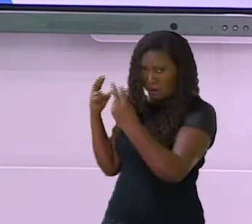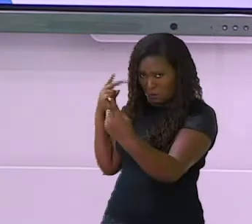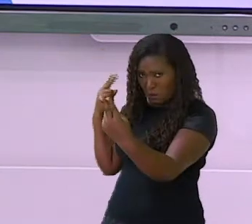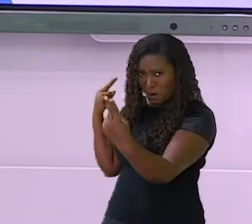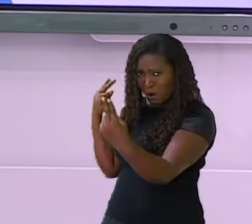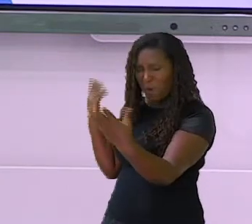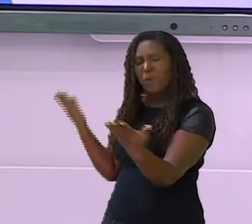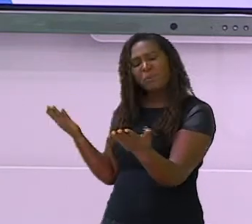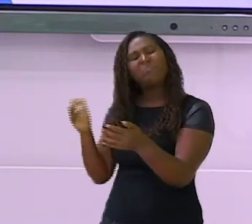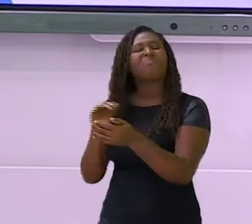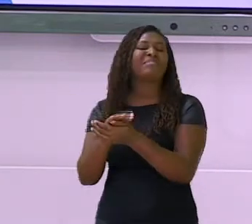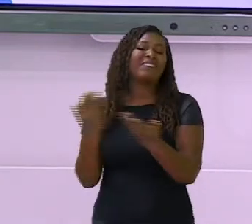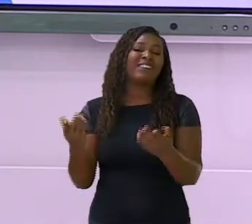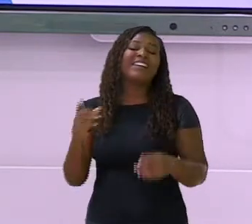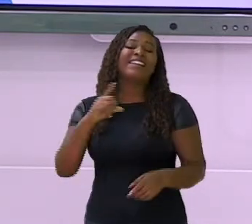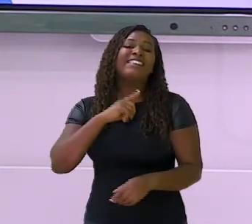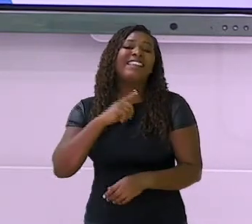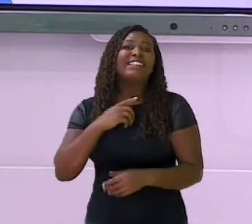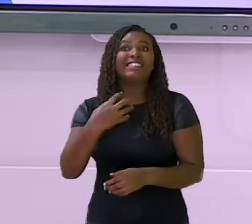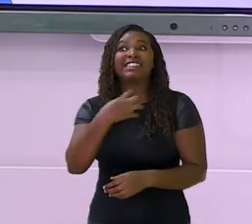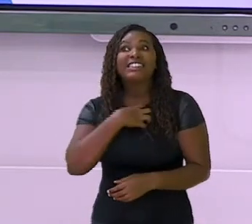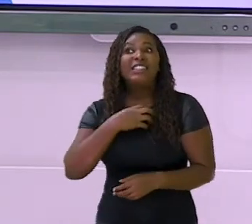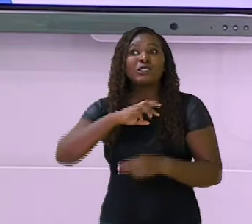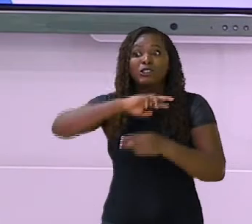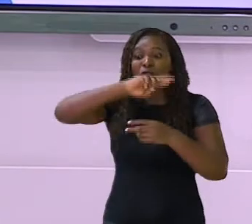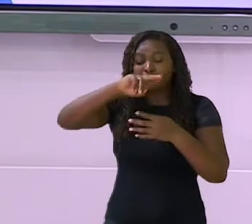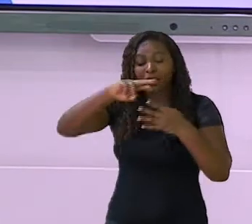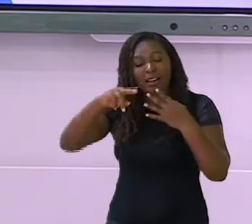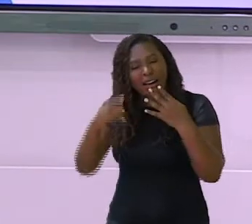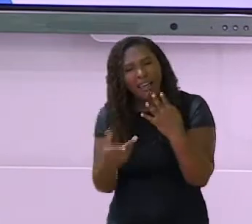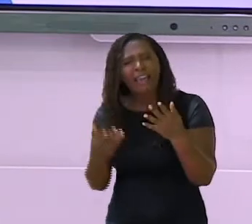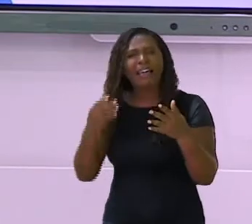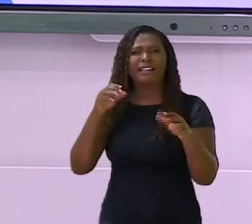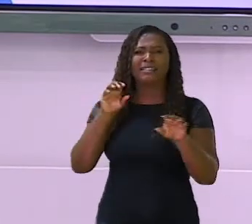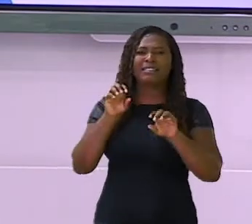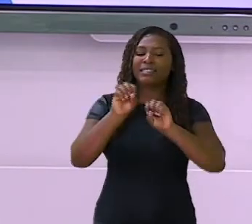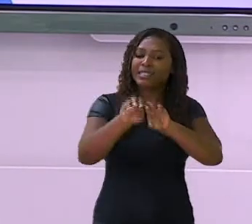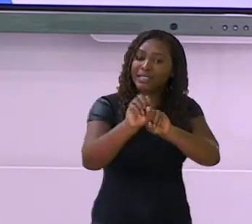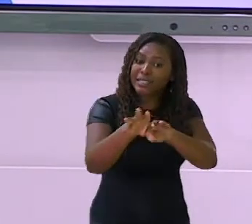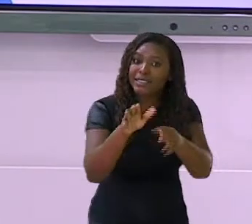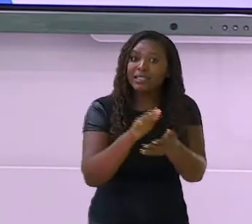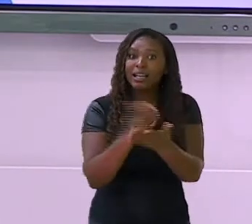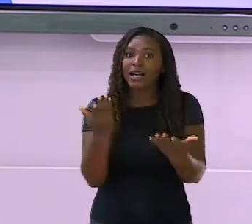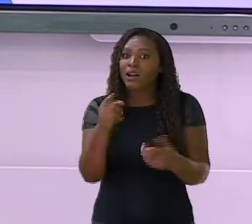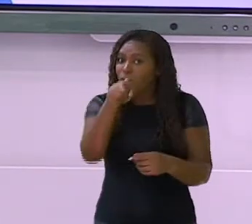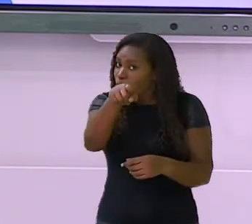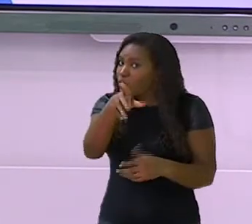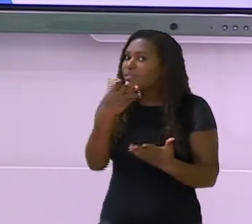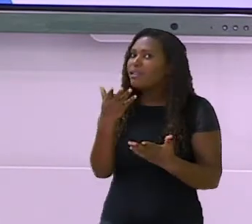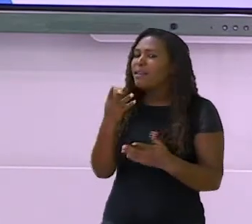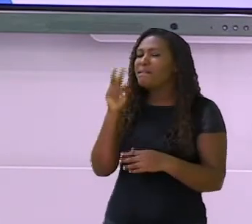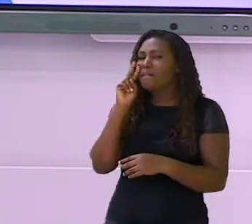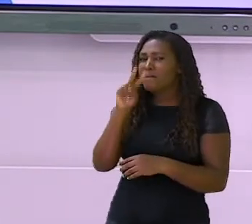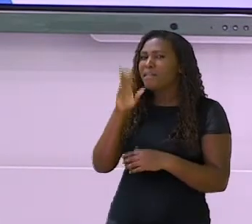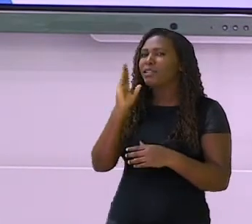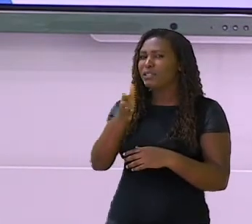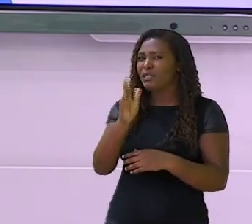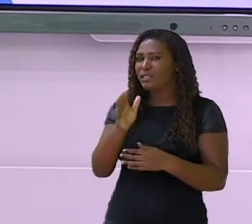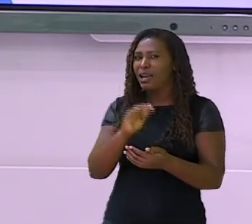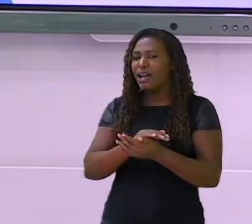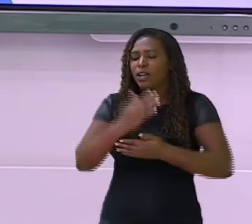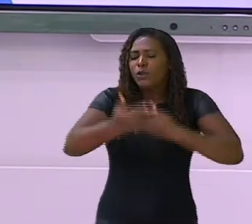educação, novas formas de estar na escola, né? Como a gente tem visto aí, essa troca de